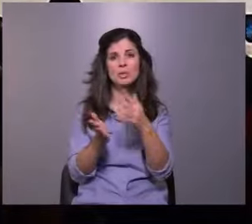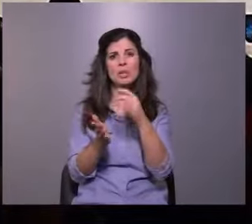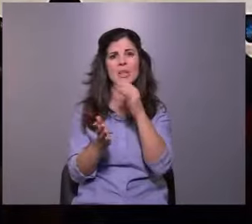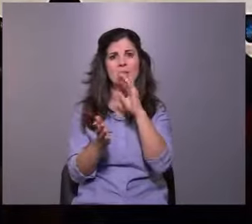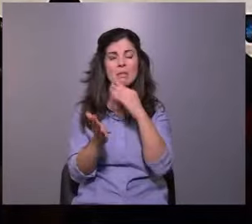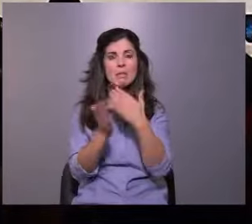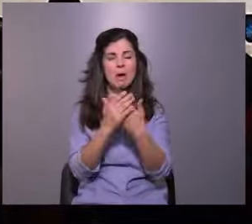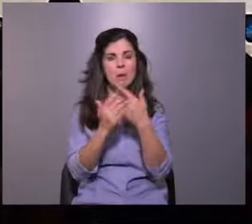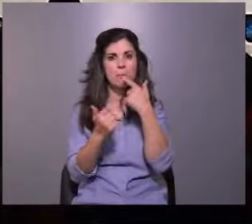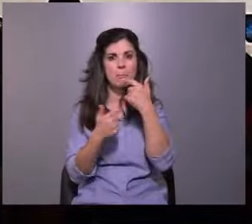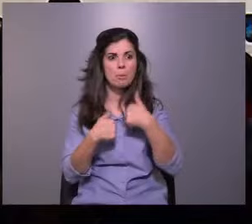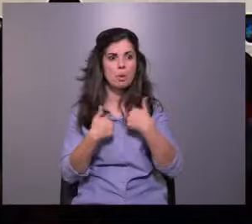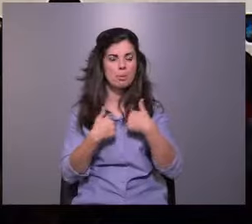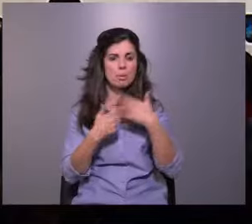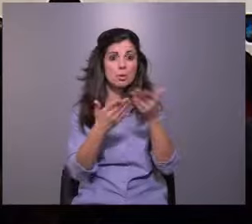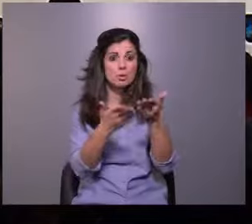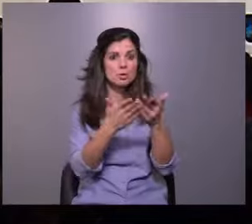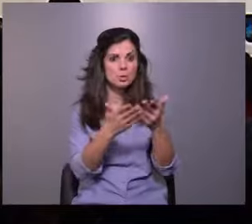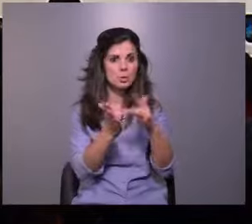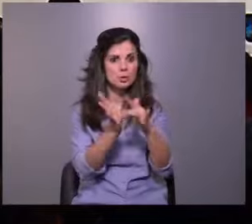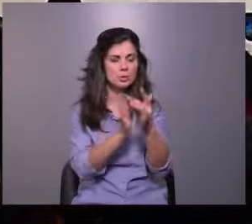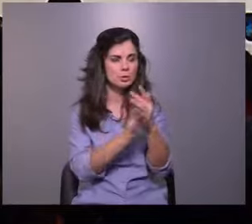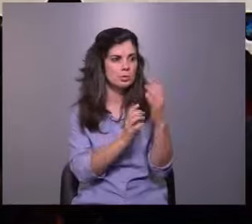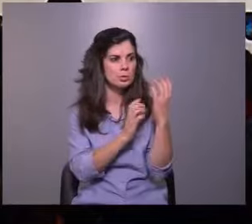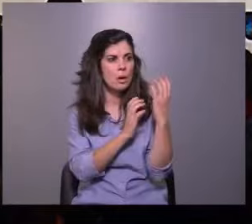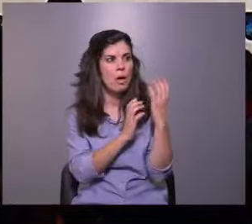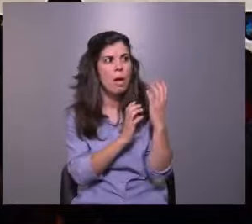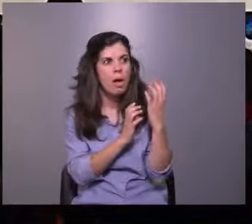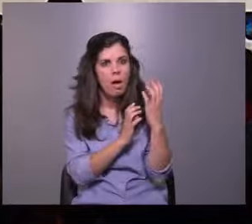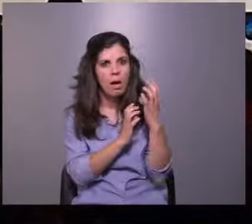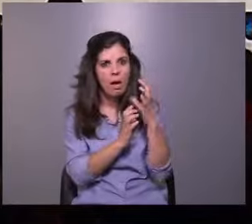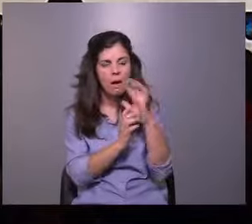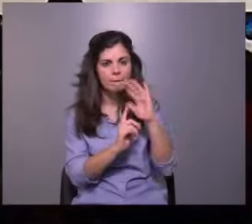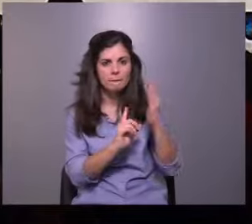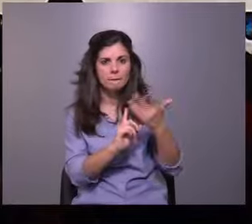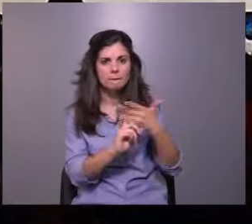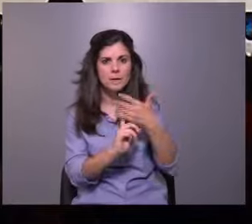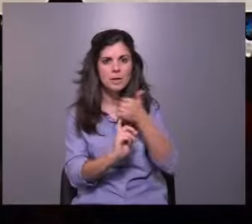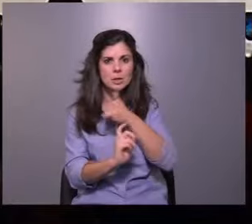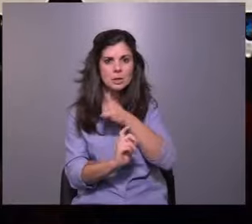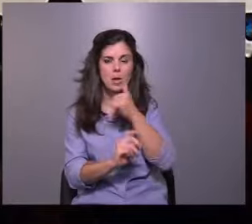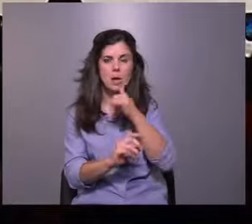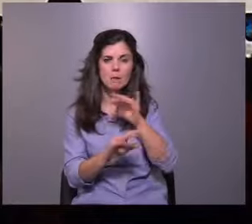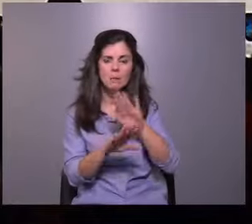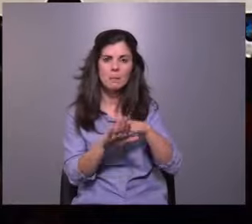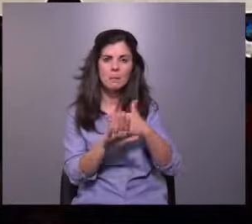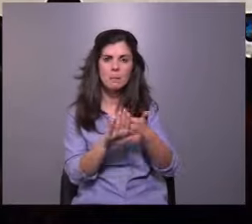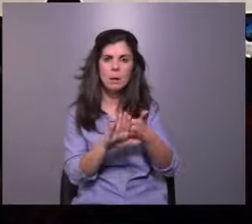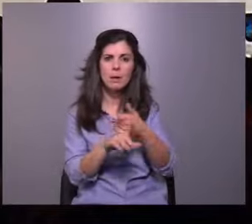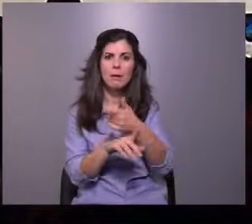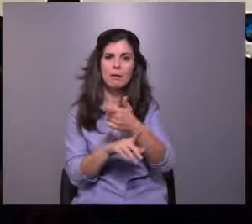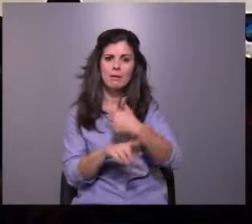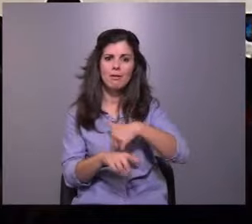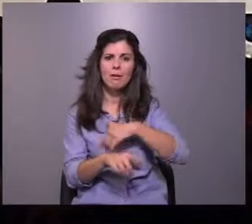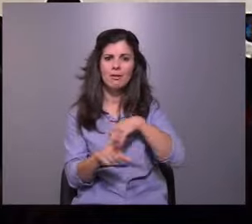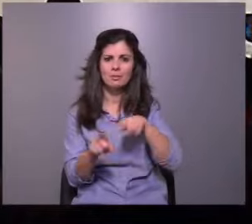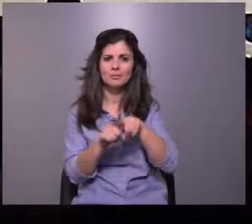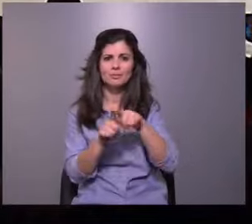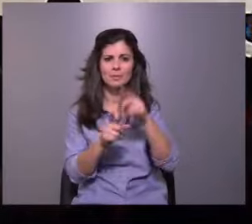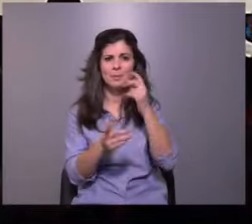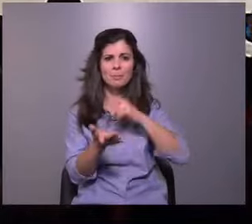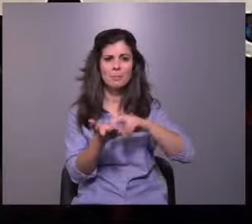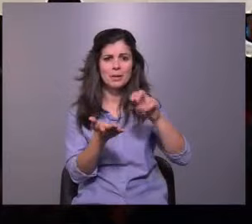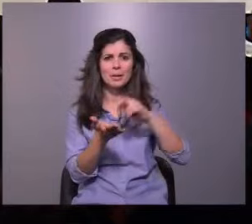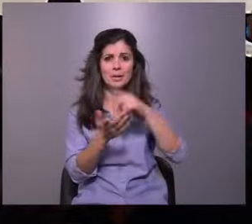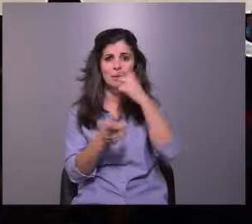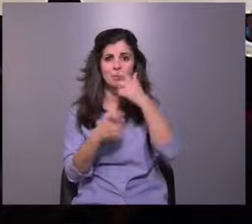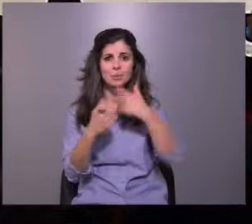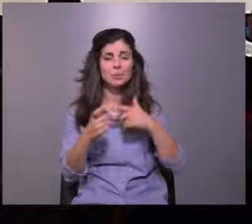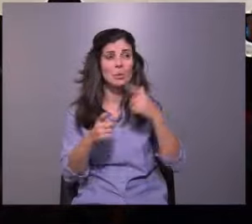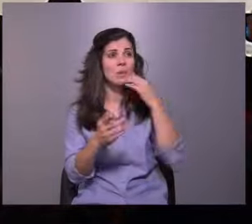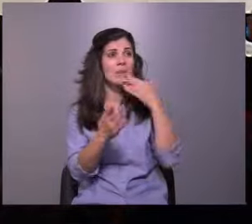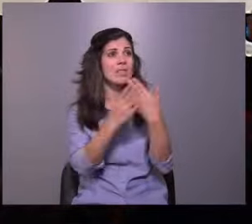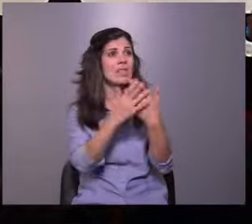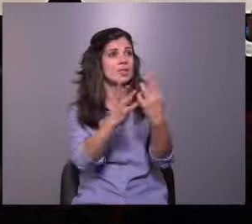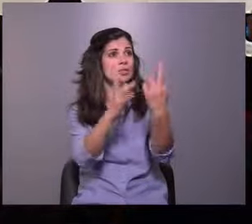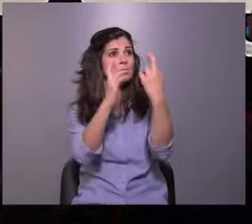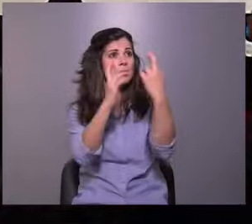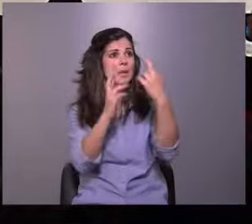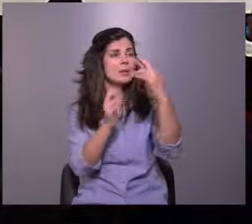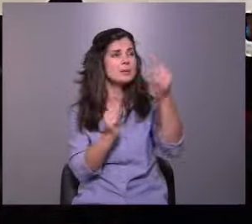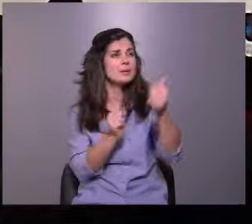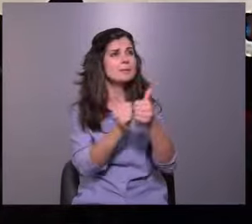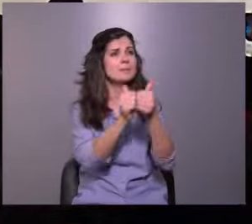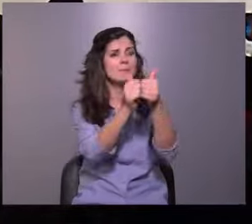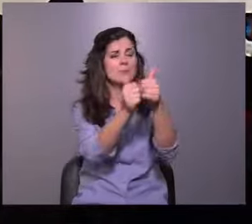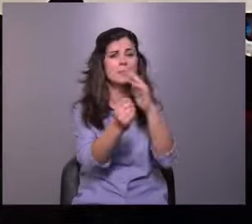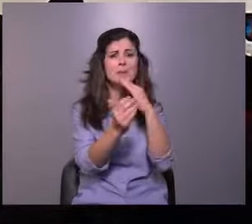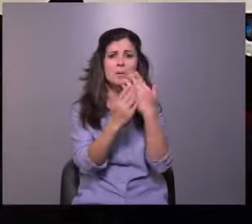da sua condenação no caminho até ao Calvário. Na solidão deste caminho, um cirineu é